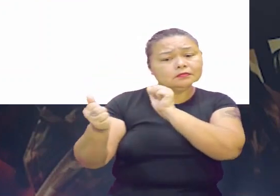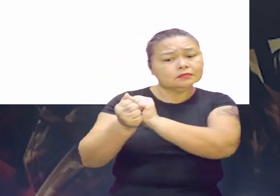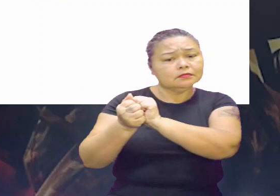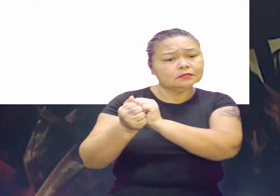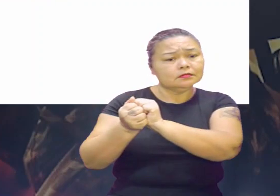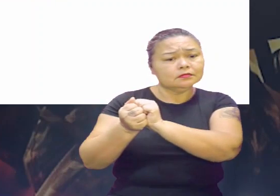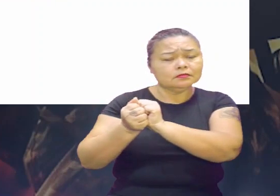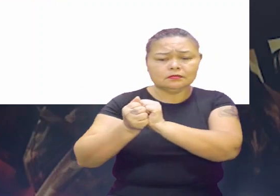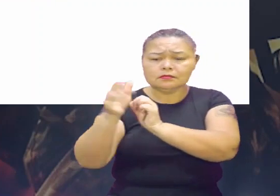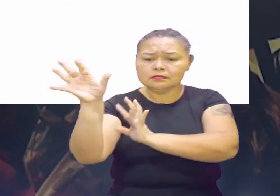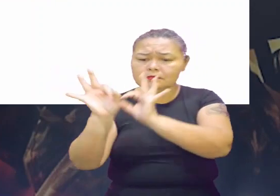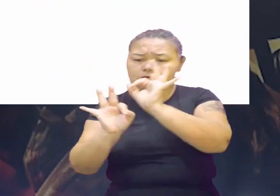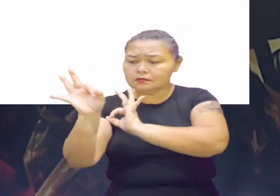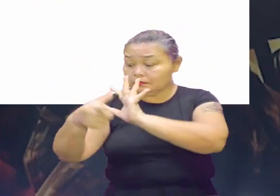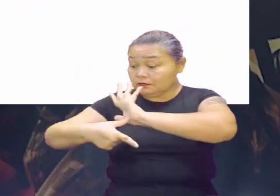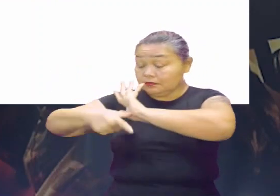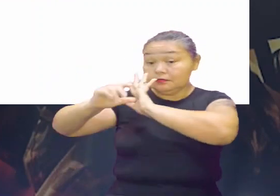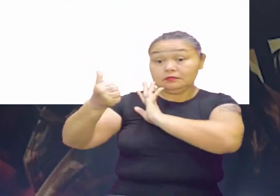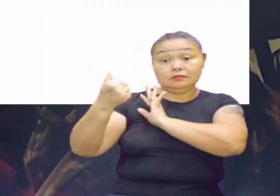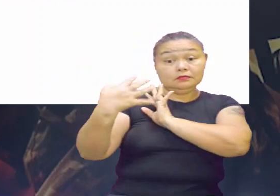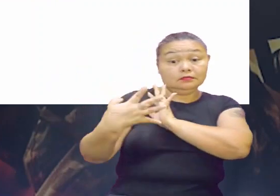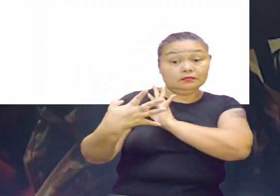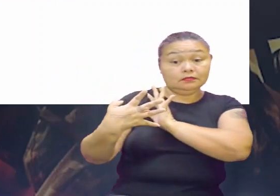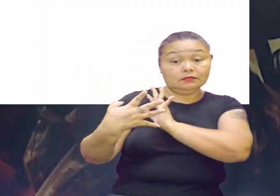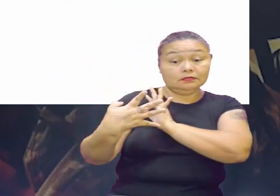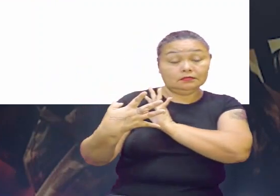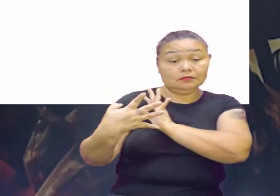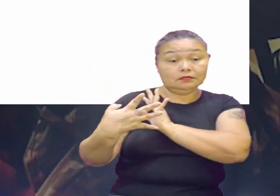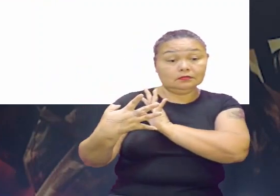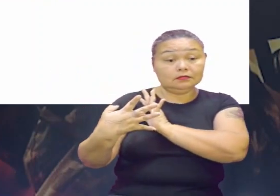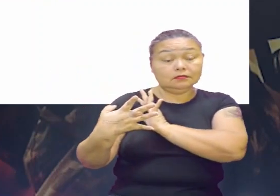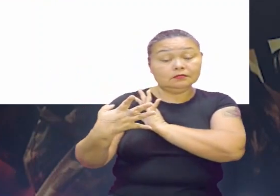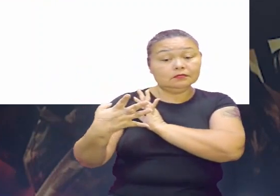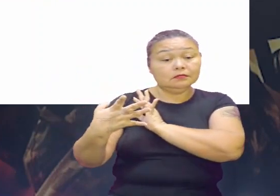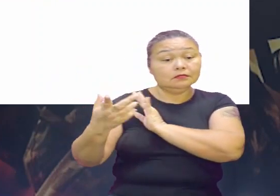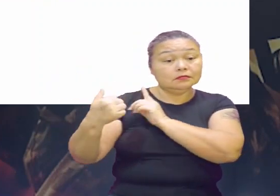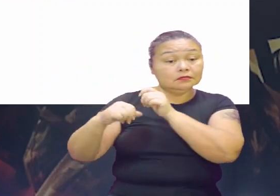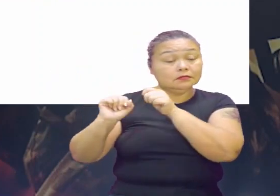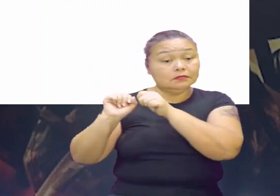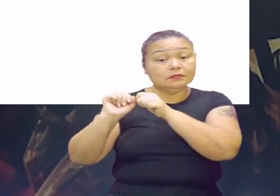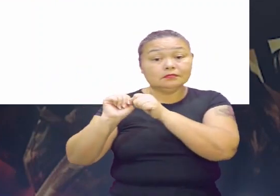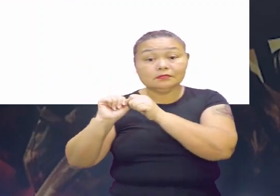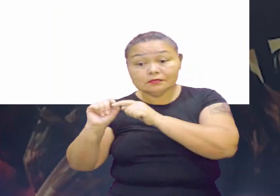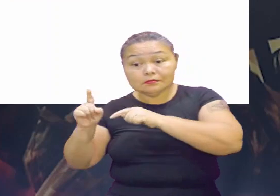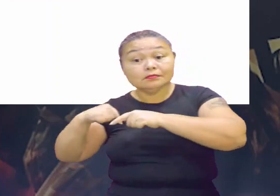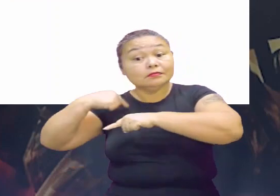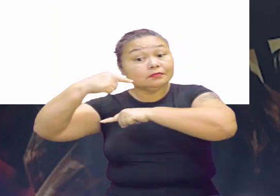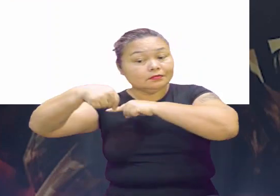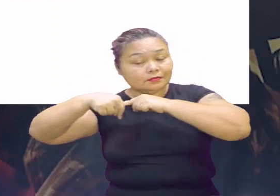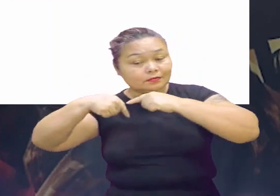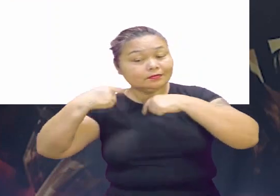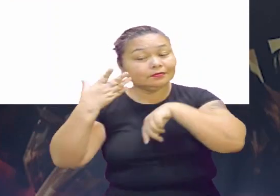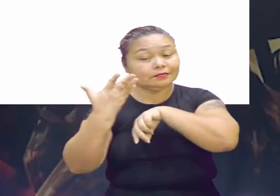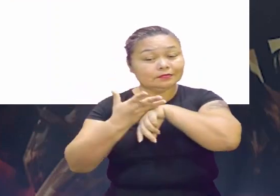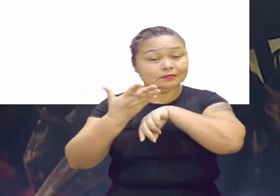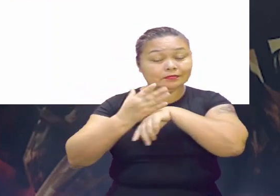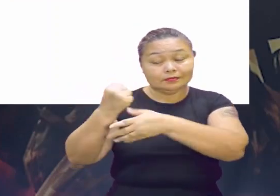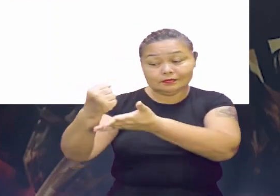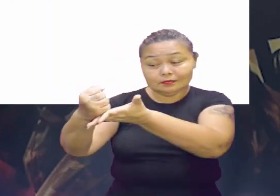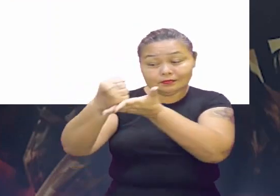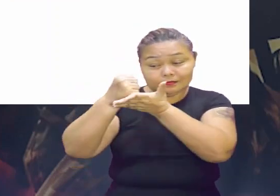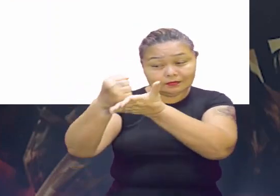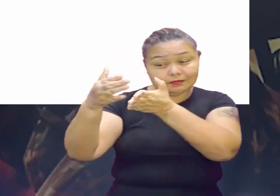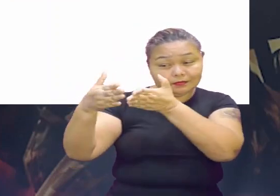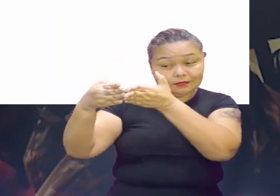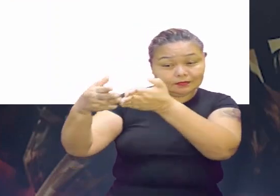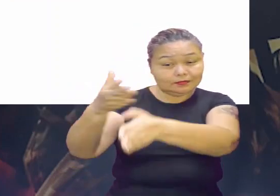se programou tudo no dia 14. Os caras saíram para poder colocar em prática. E aí se pediu apoio da